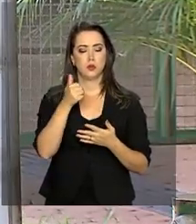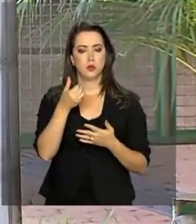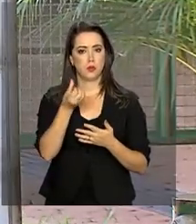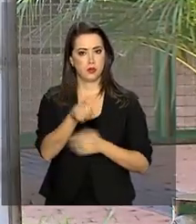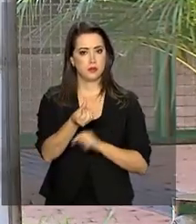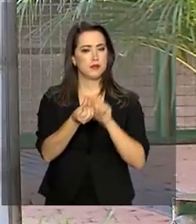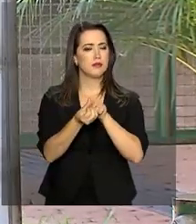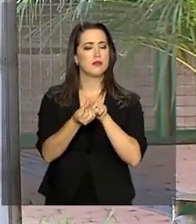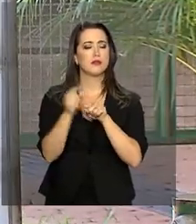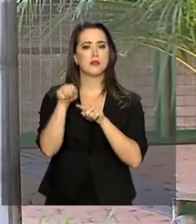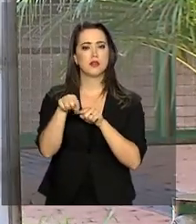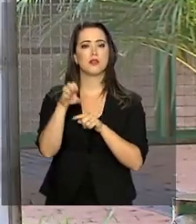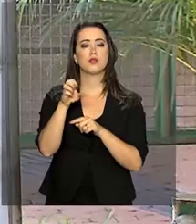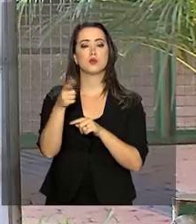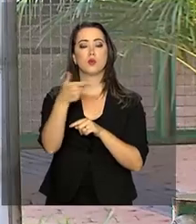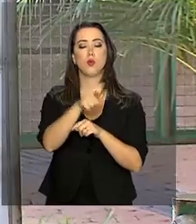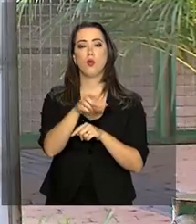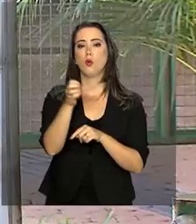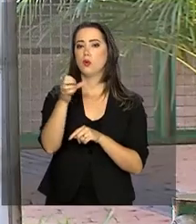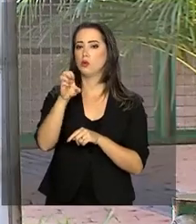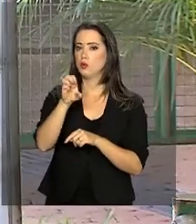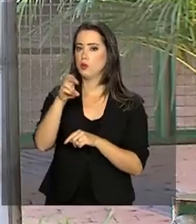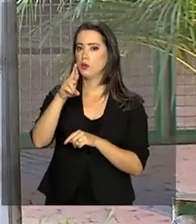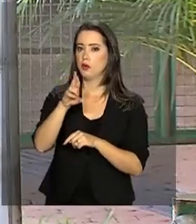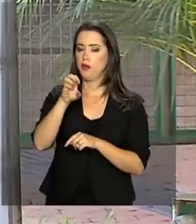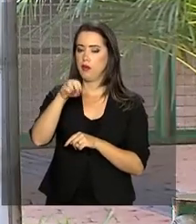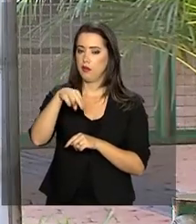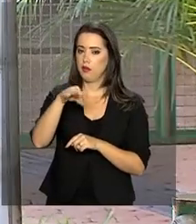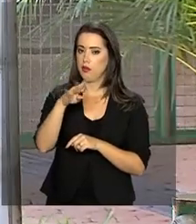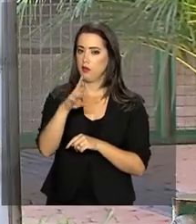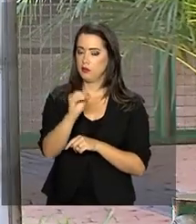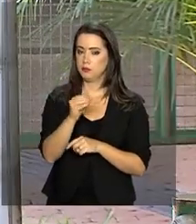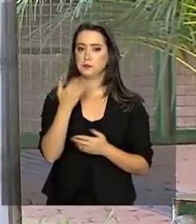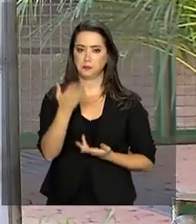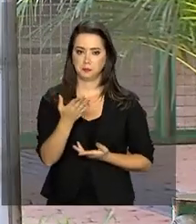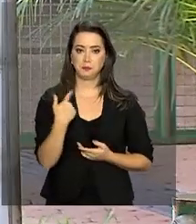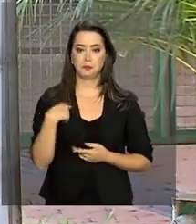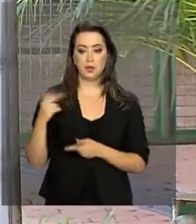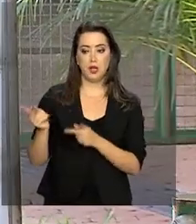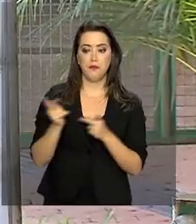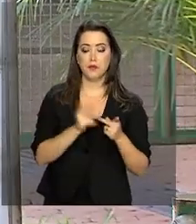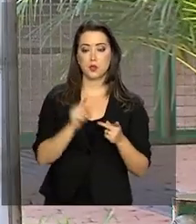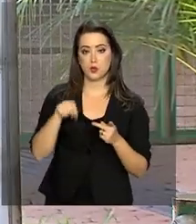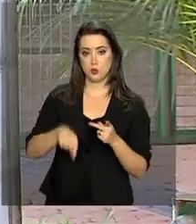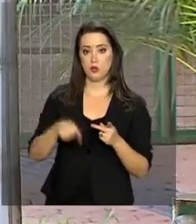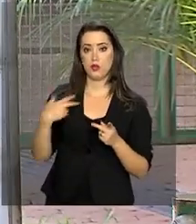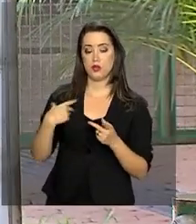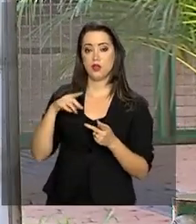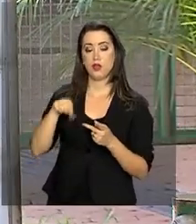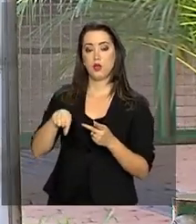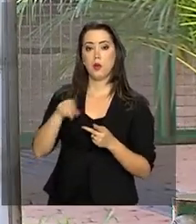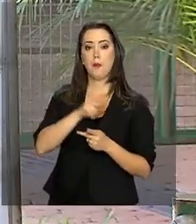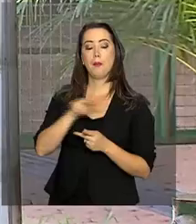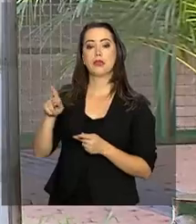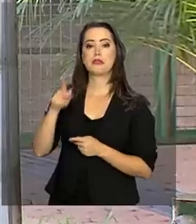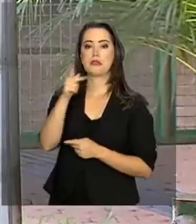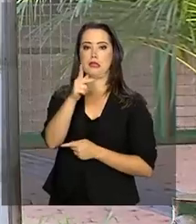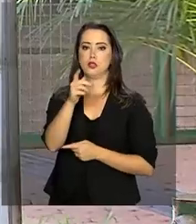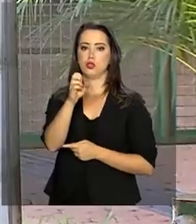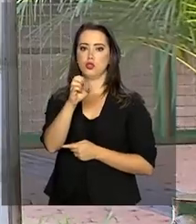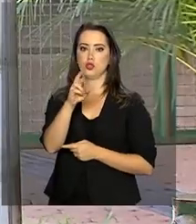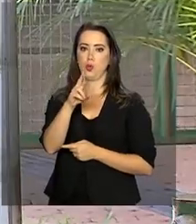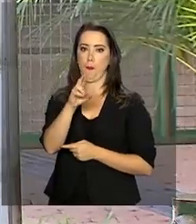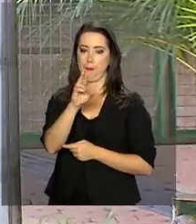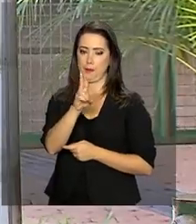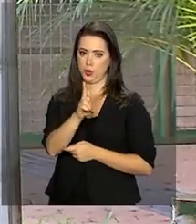cedo, Jair Bolsonaro também recebeu aqui uma visita de cortesia do embaixador do Peru, Vicente Rojas. E quem esteve aqui,